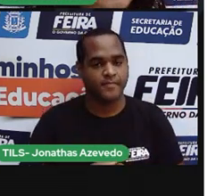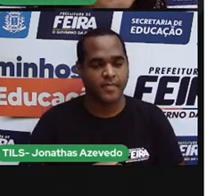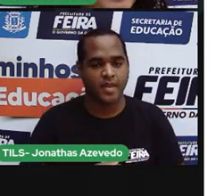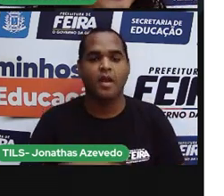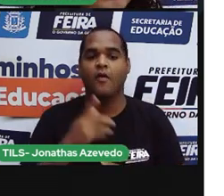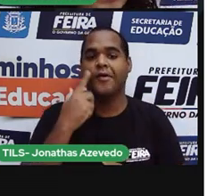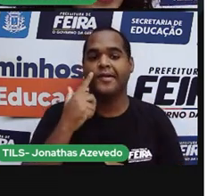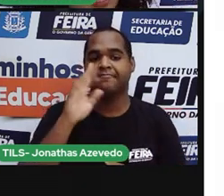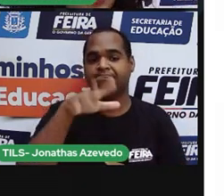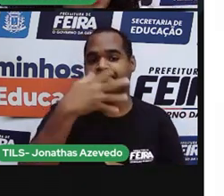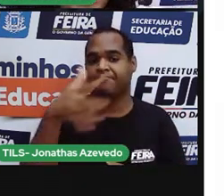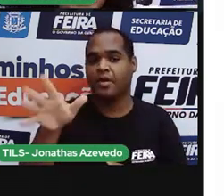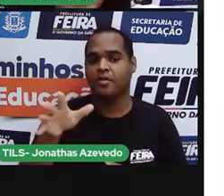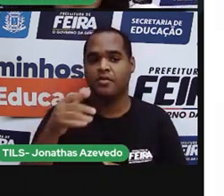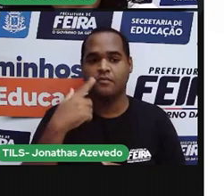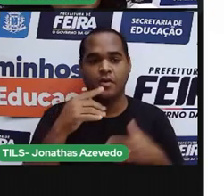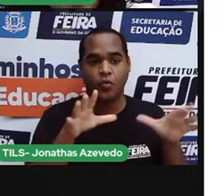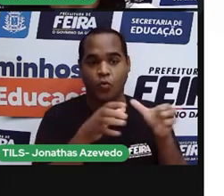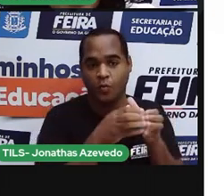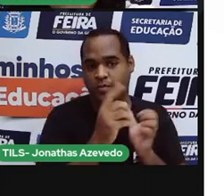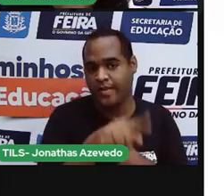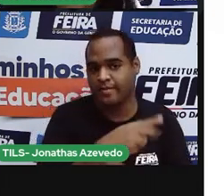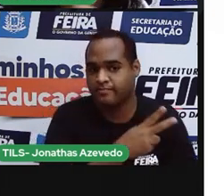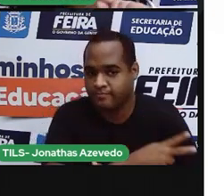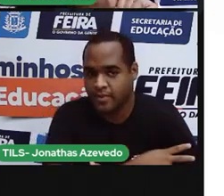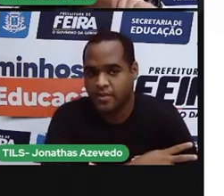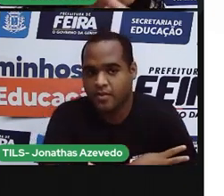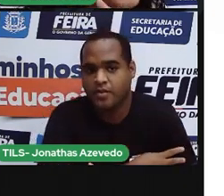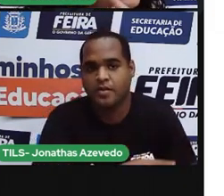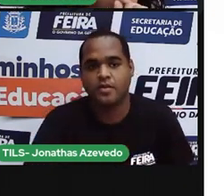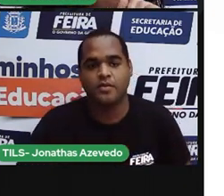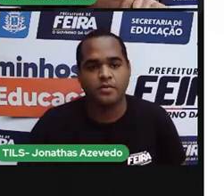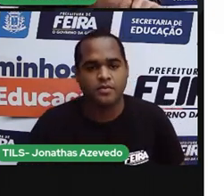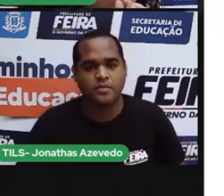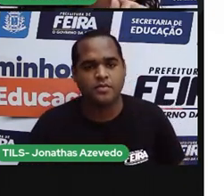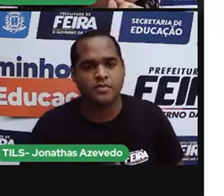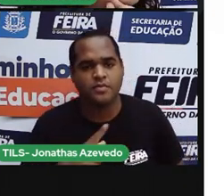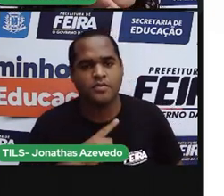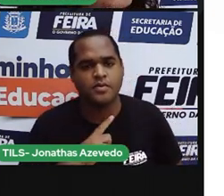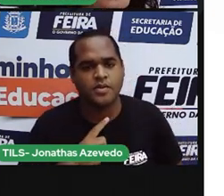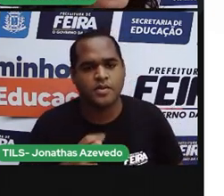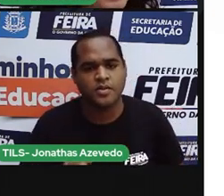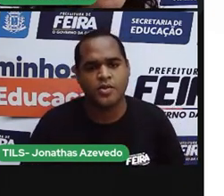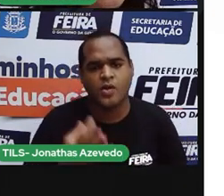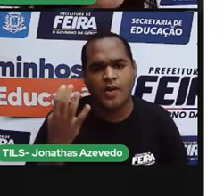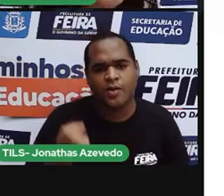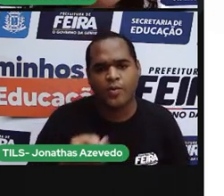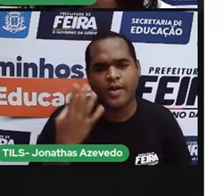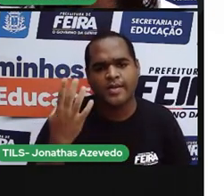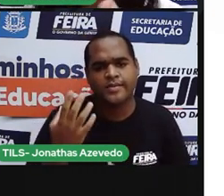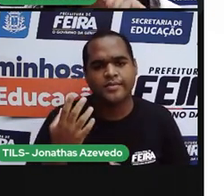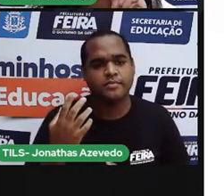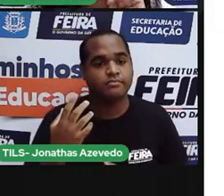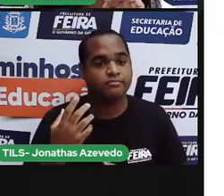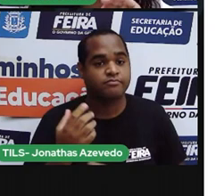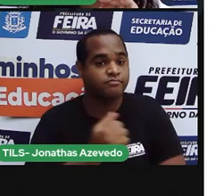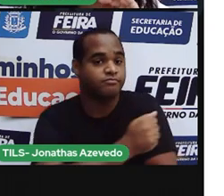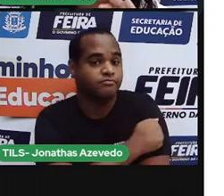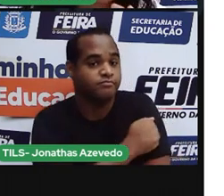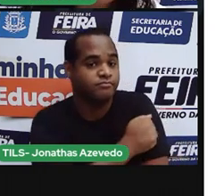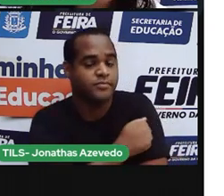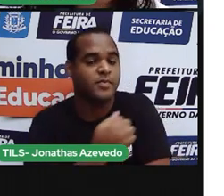na tabela, a turma do segundo ano, veja quantos alunos tem. E